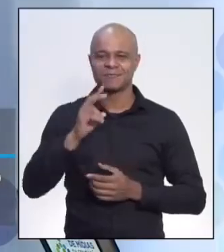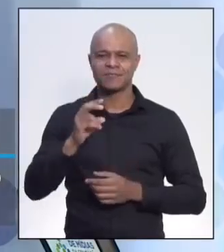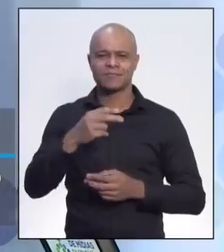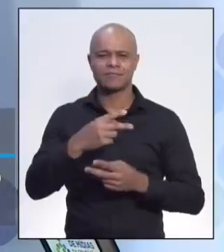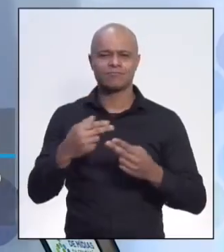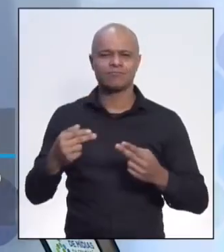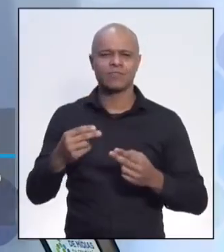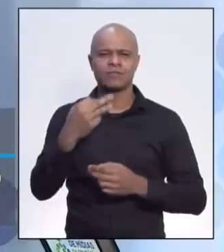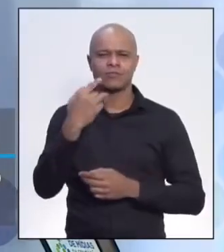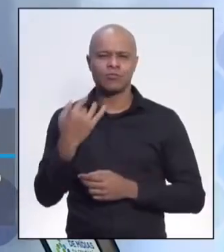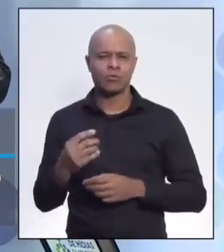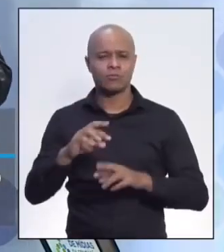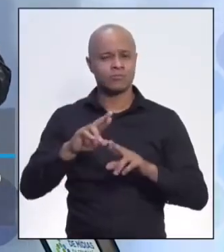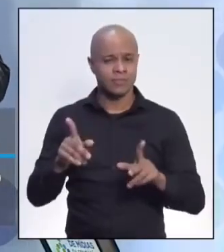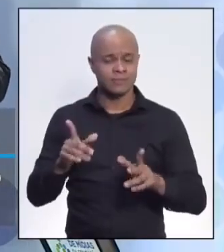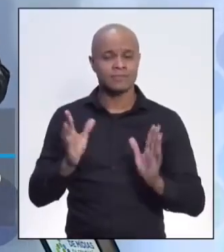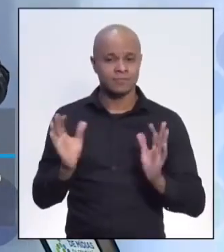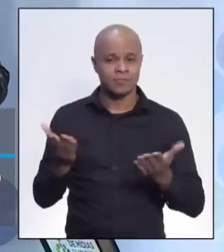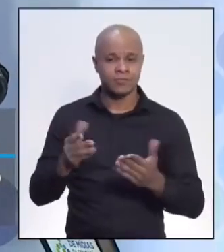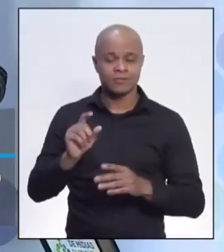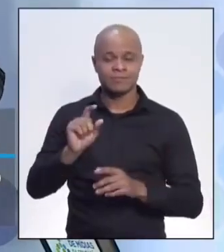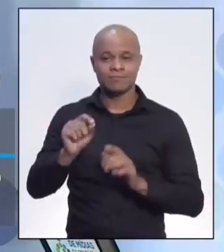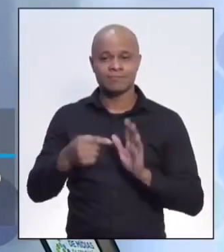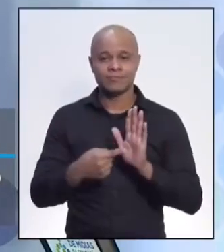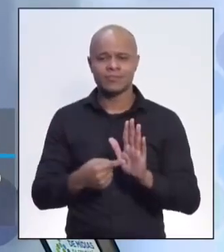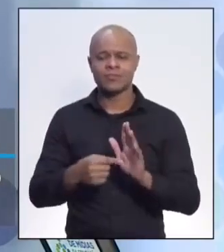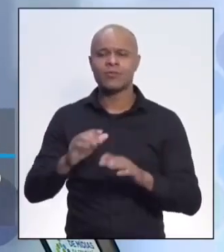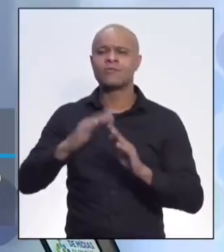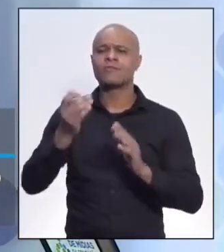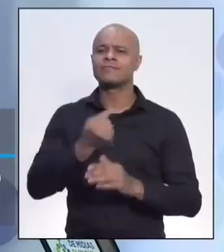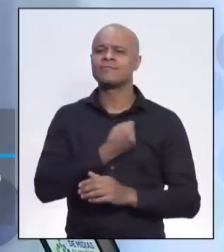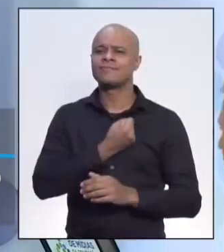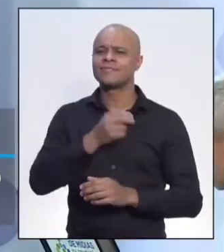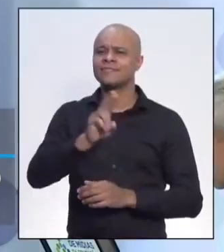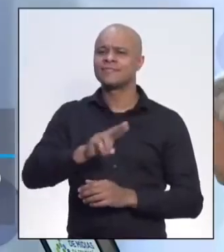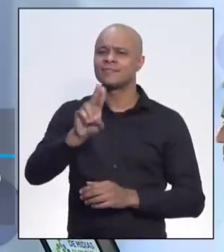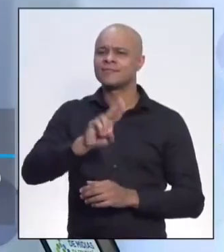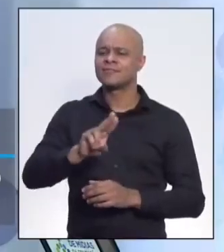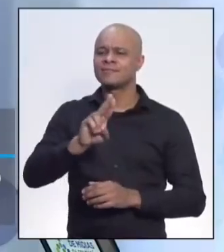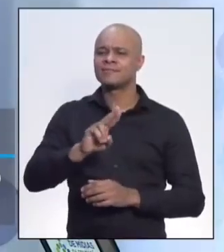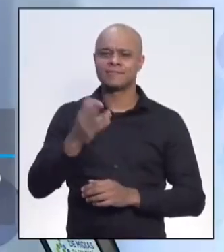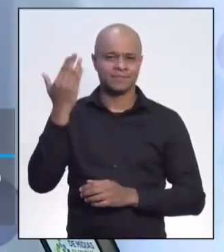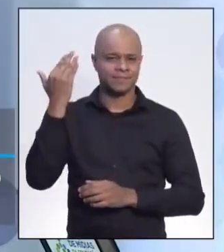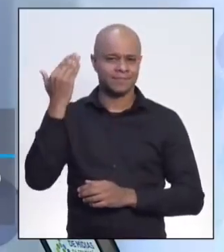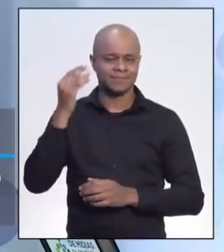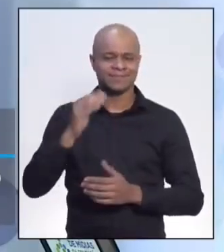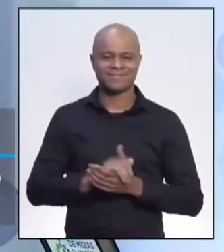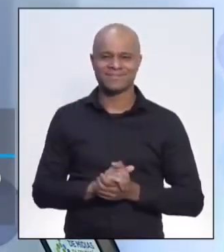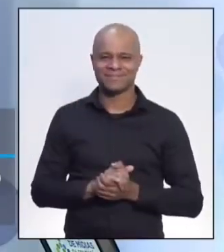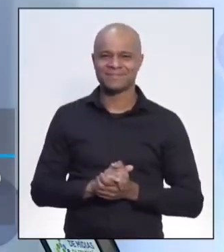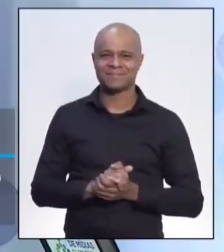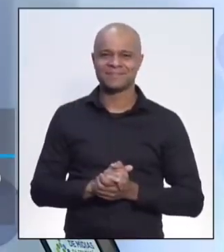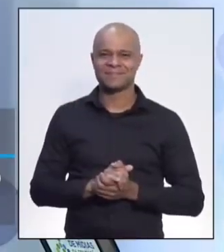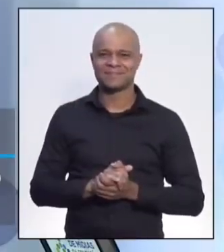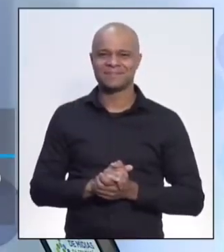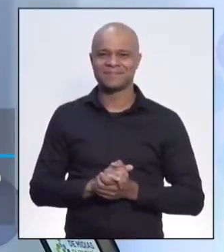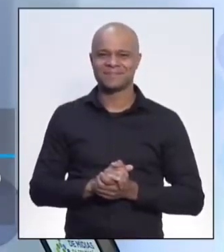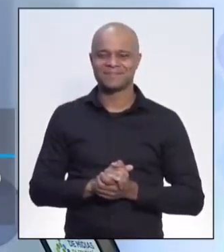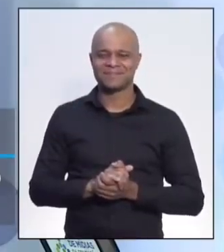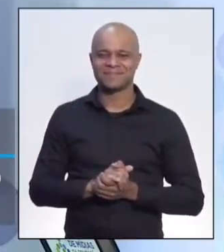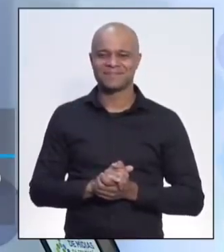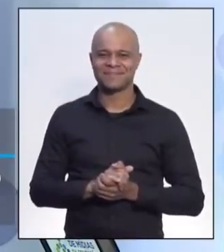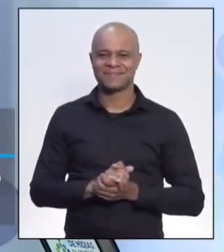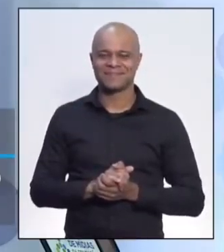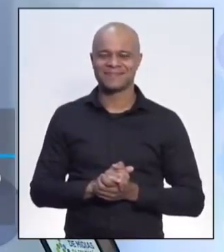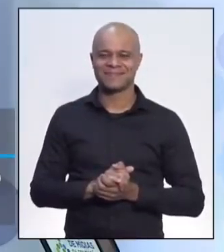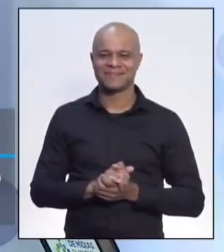resolução. Então, quais eram os valores que nós tínhamos utilizado daquela vez? Então, nós utilizamos